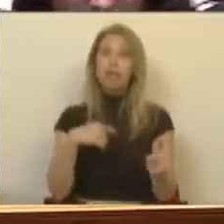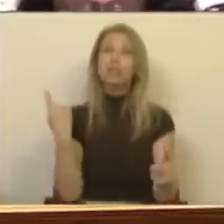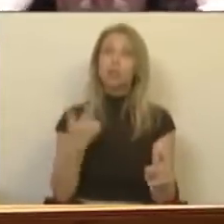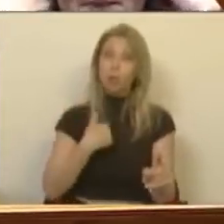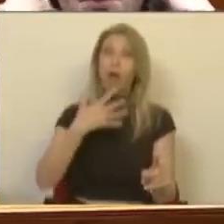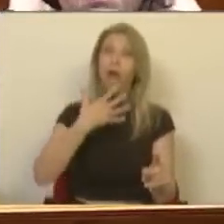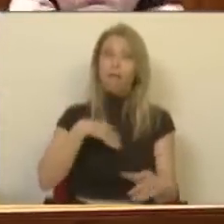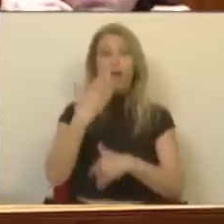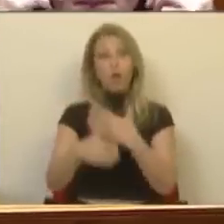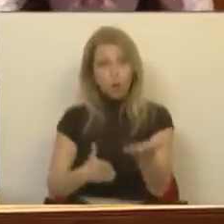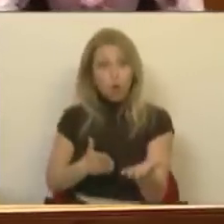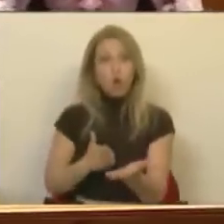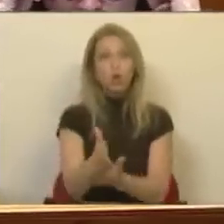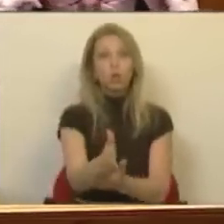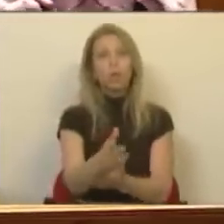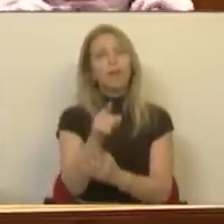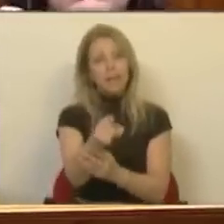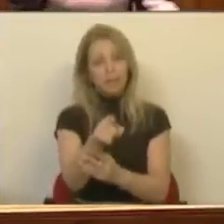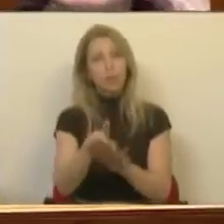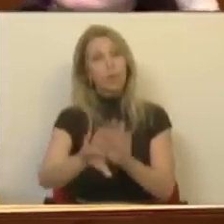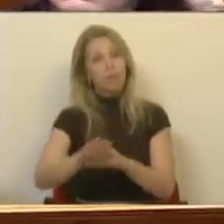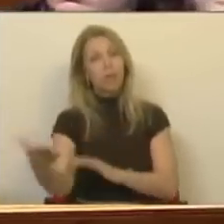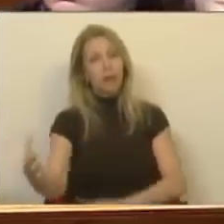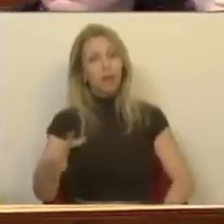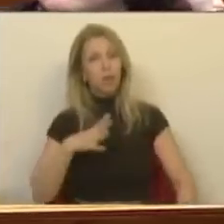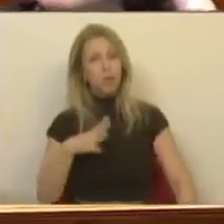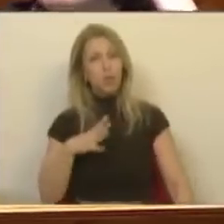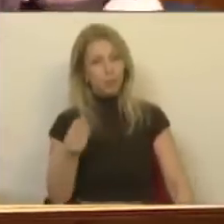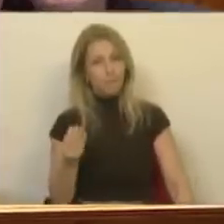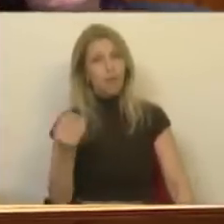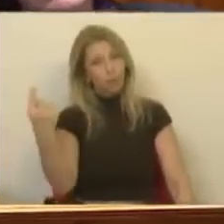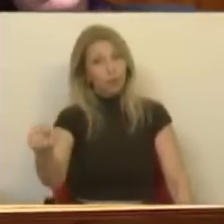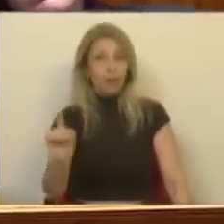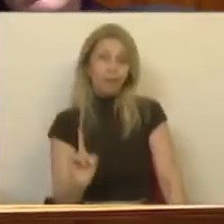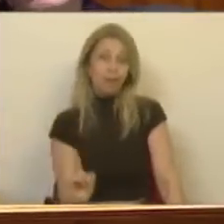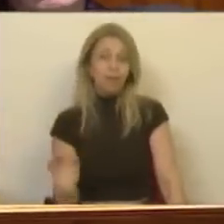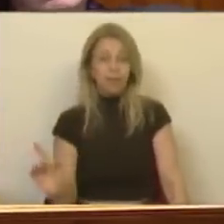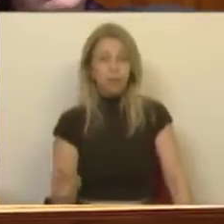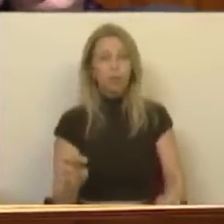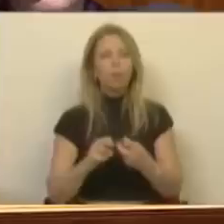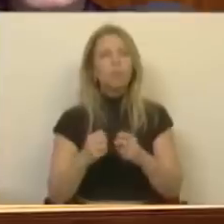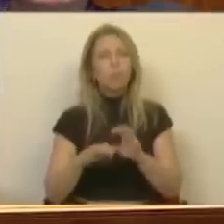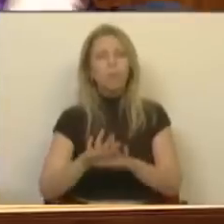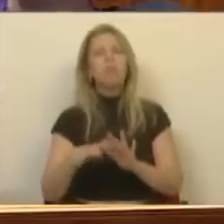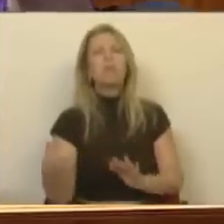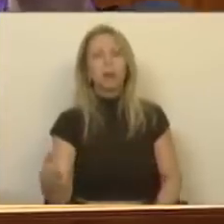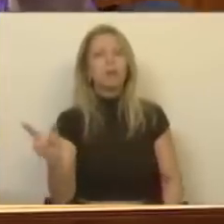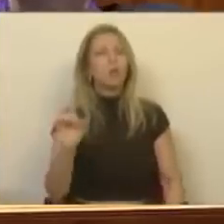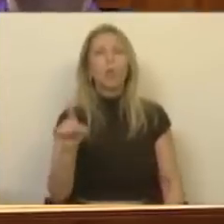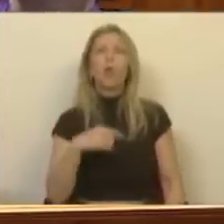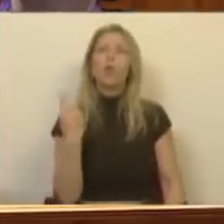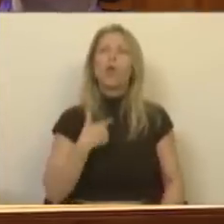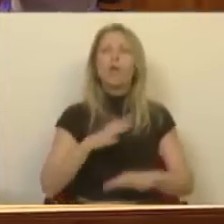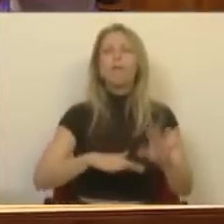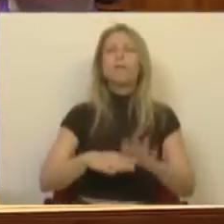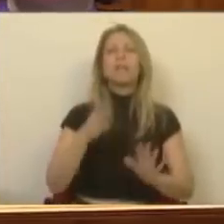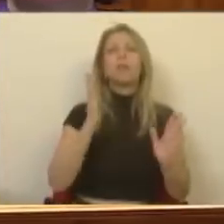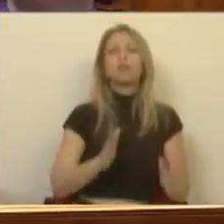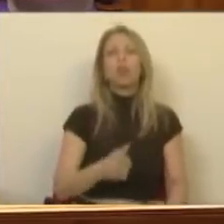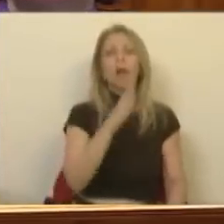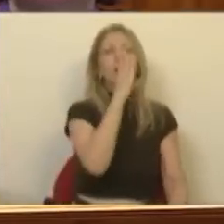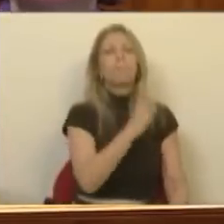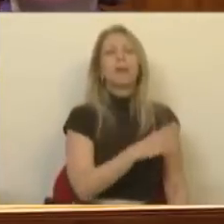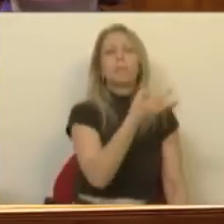tem medo e disse muitíssimo bem o problema da direita não é o que nós já executamos ou não escutarmos do Pr